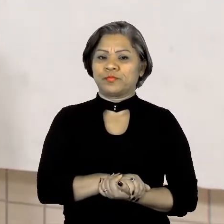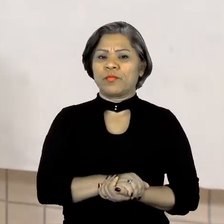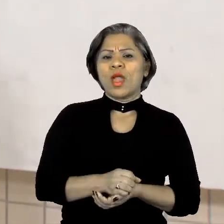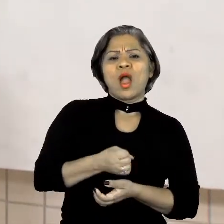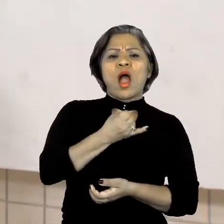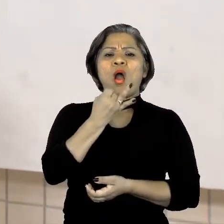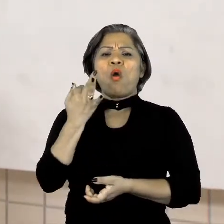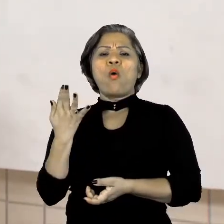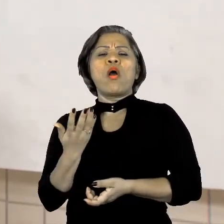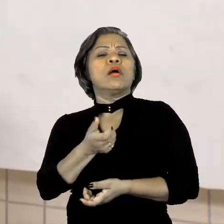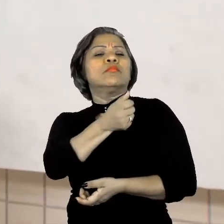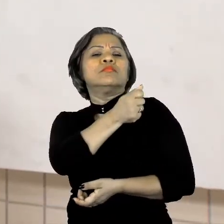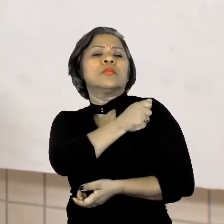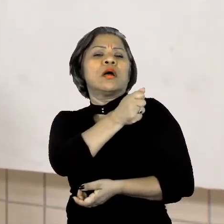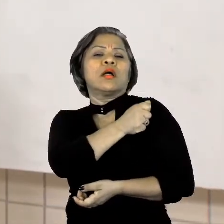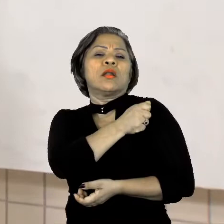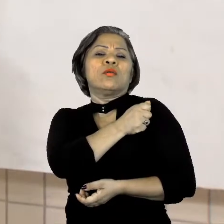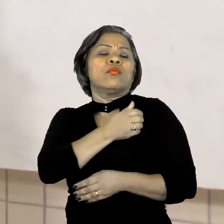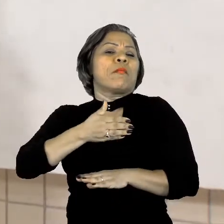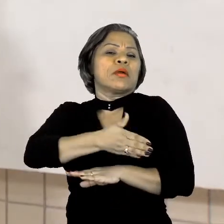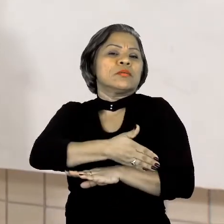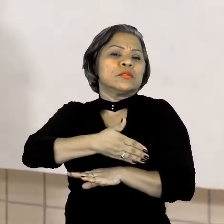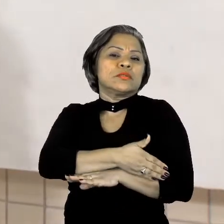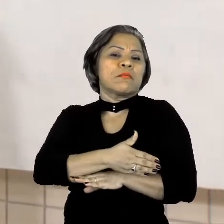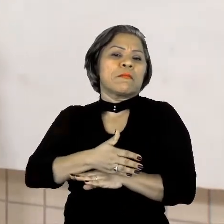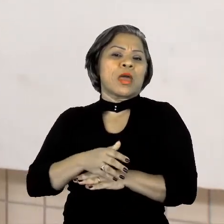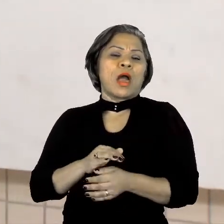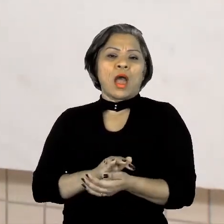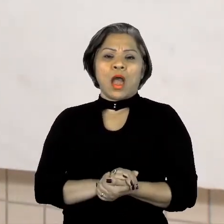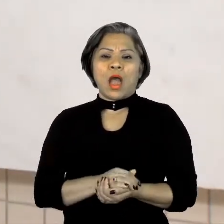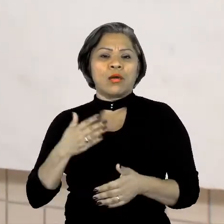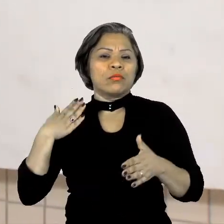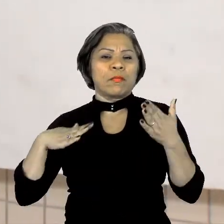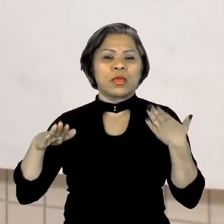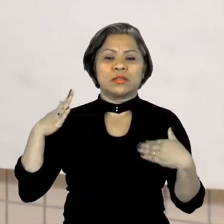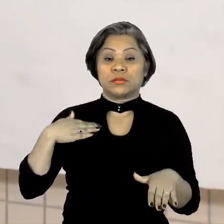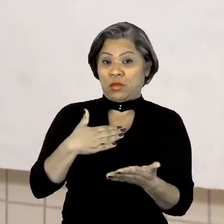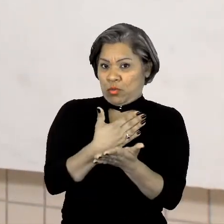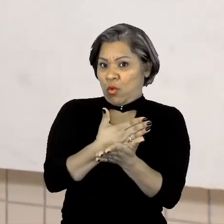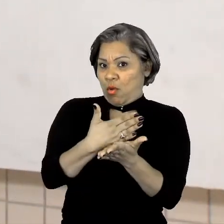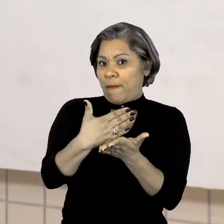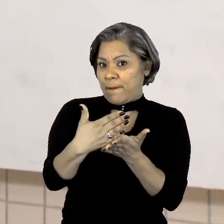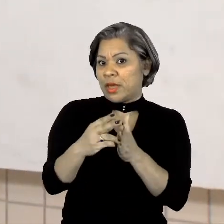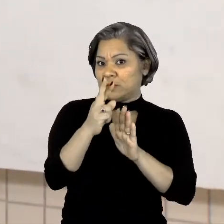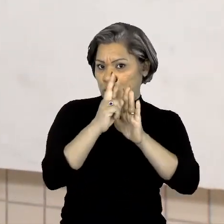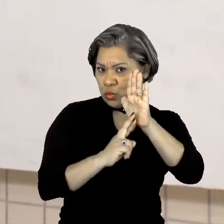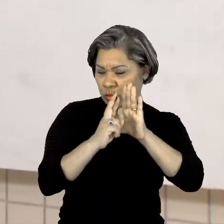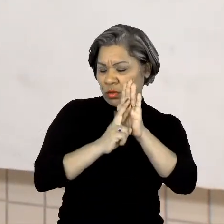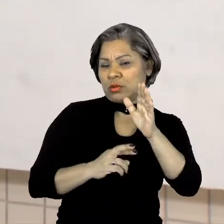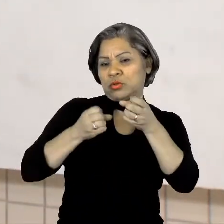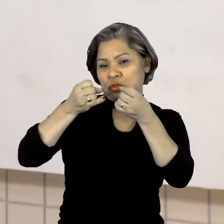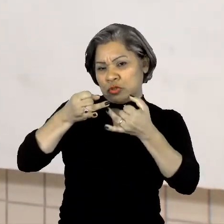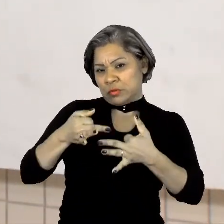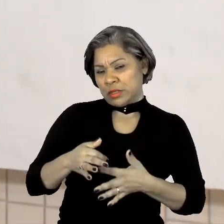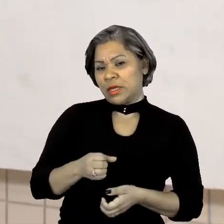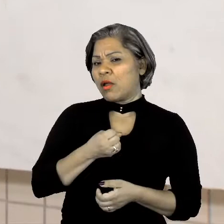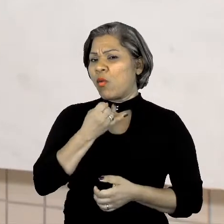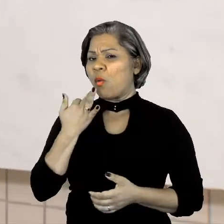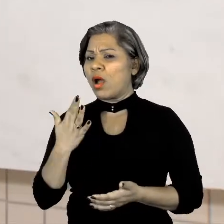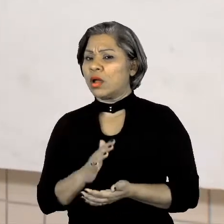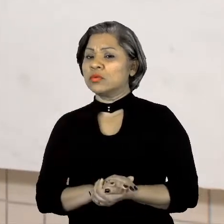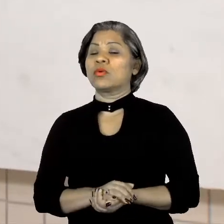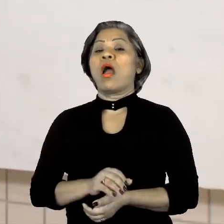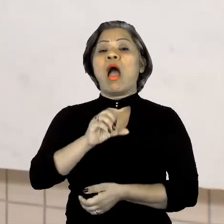alunos participaram desse passeio? Lá no início do relatório fala que foram quantos alunos?